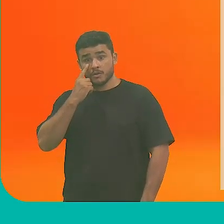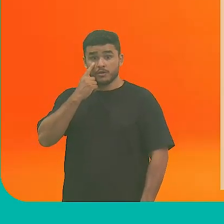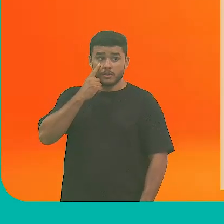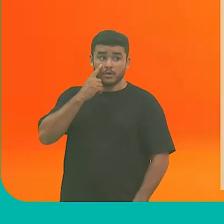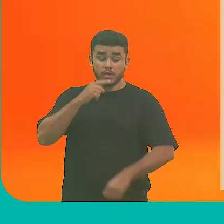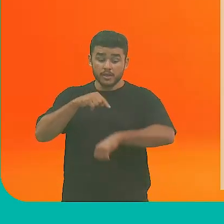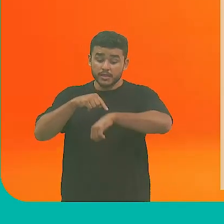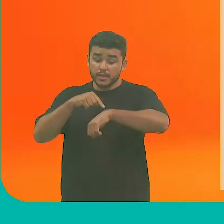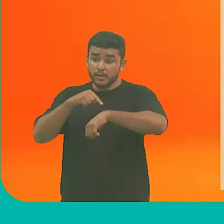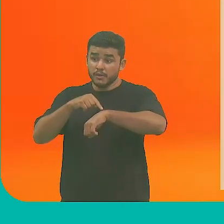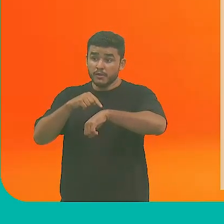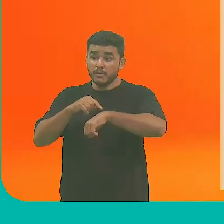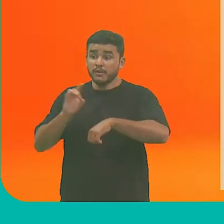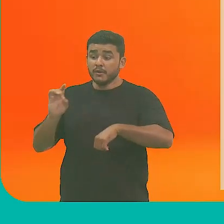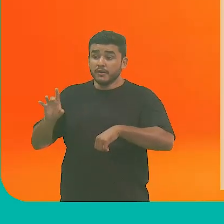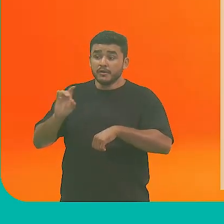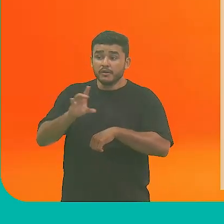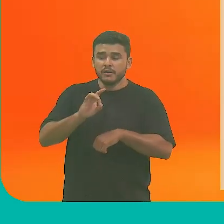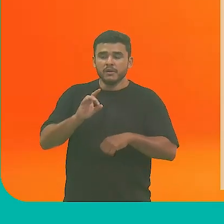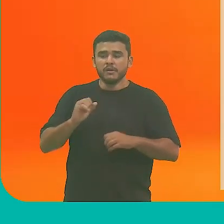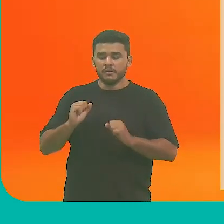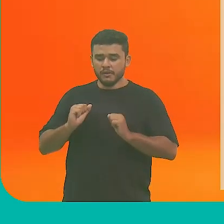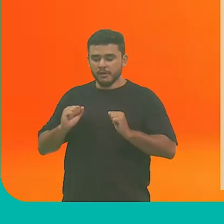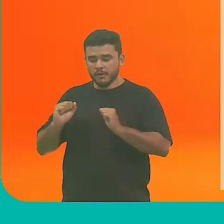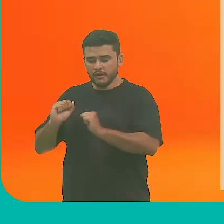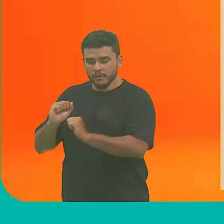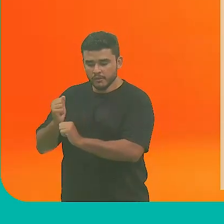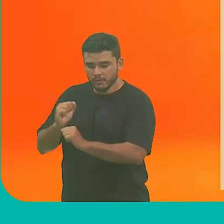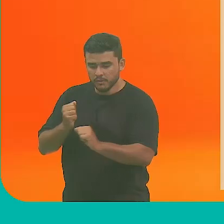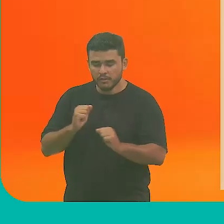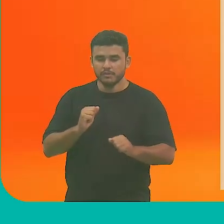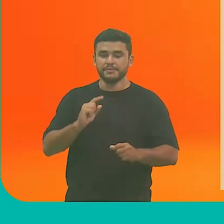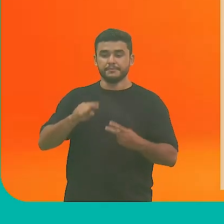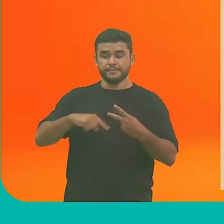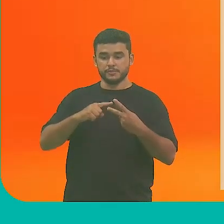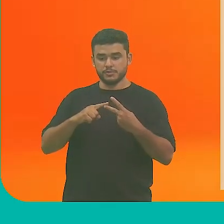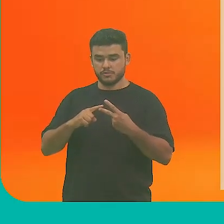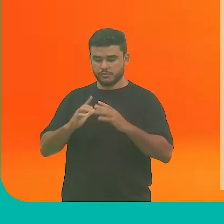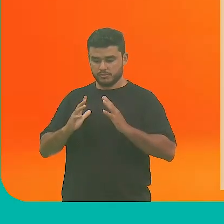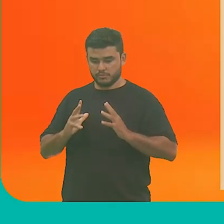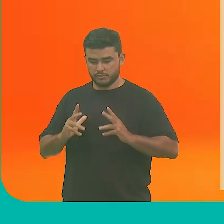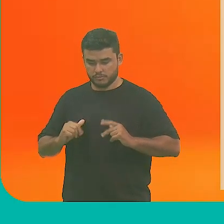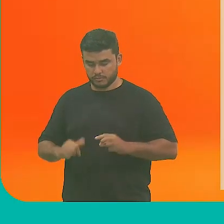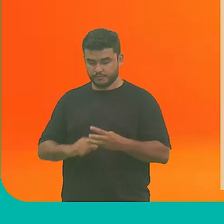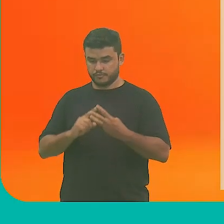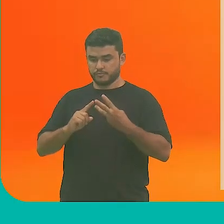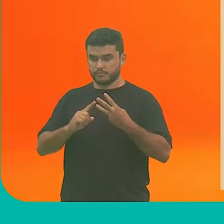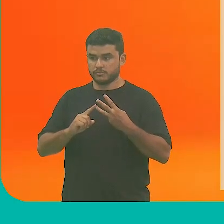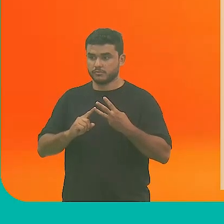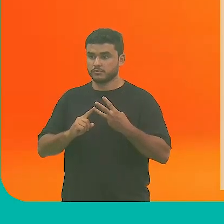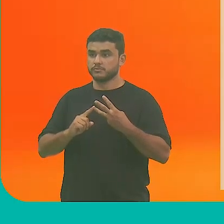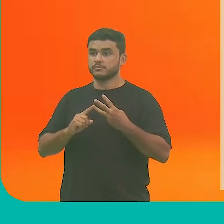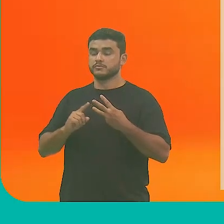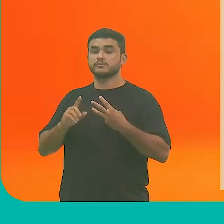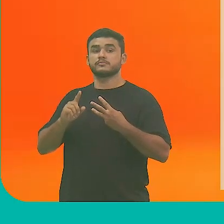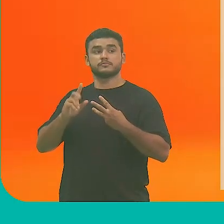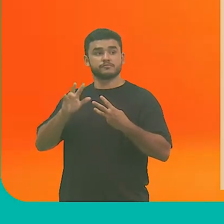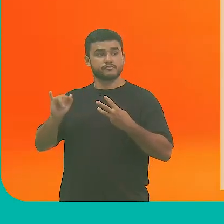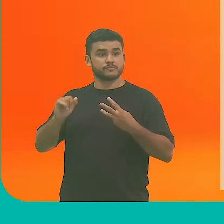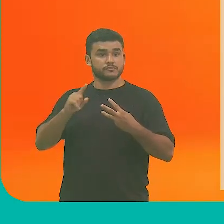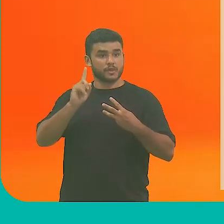tempo. Isso aqui, gente, é importante, ó, porque quando a gente tem uma variação